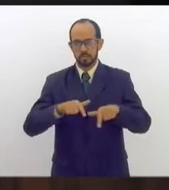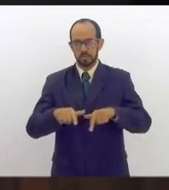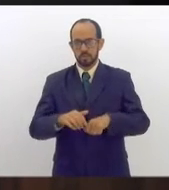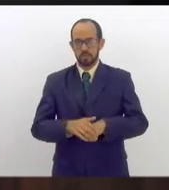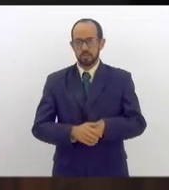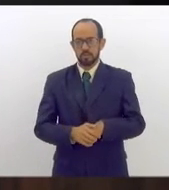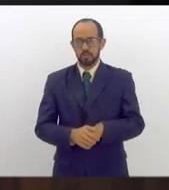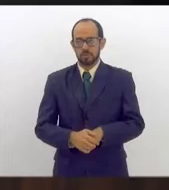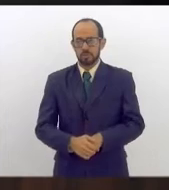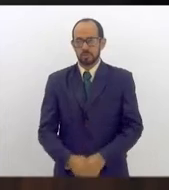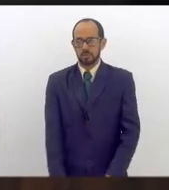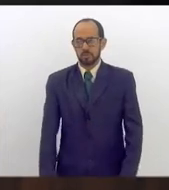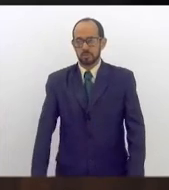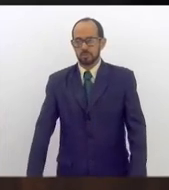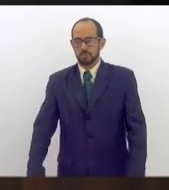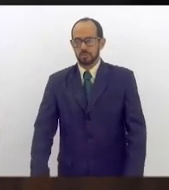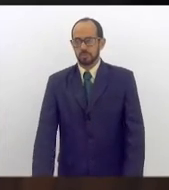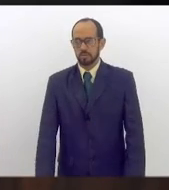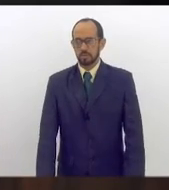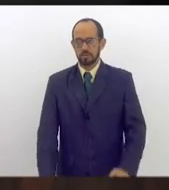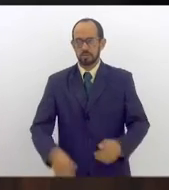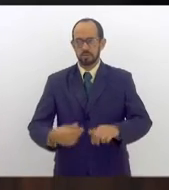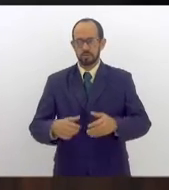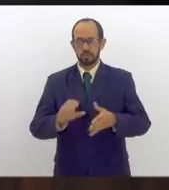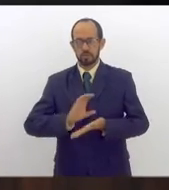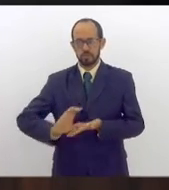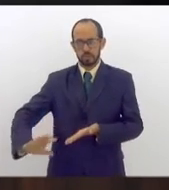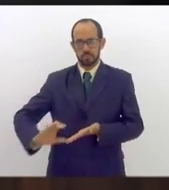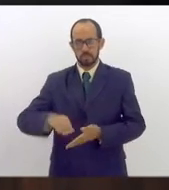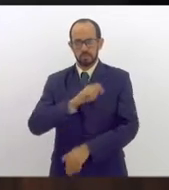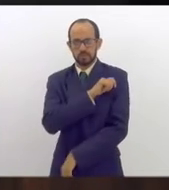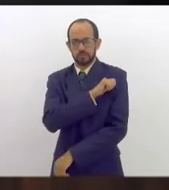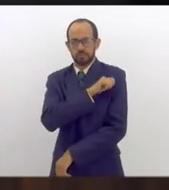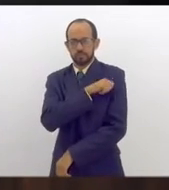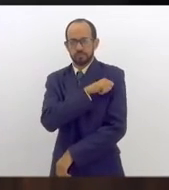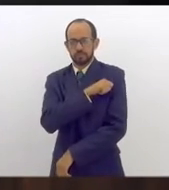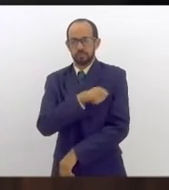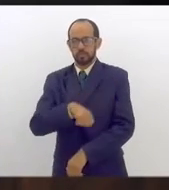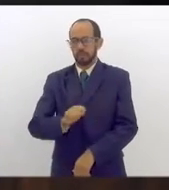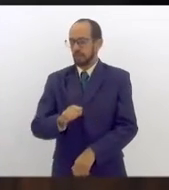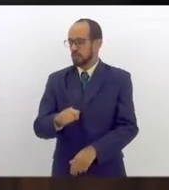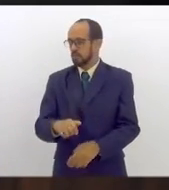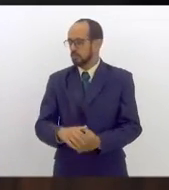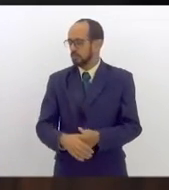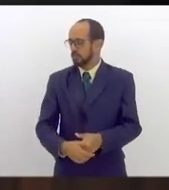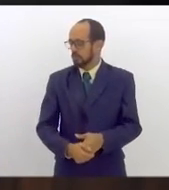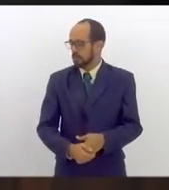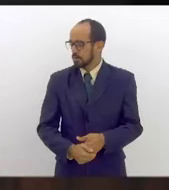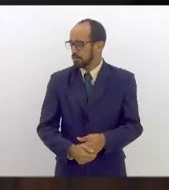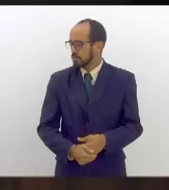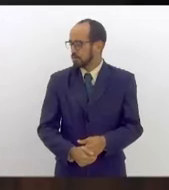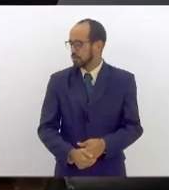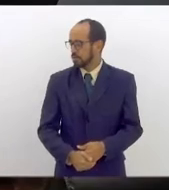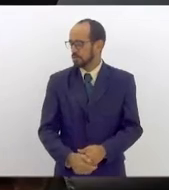defesa dos direitos humanos, de cidadania, orçamento, fiscalização financeira e controle.